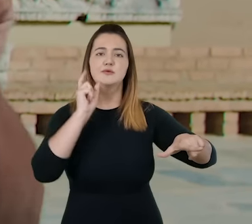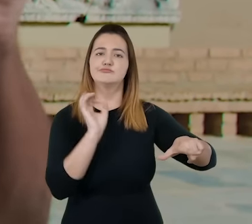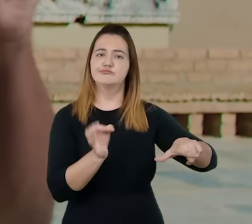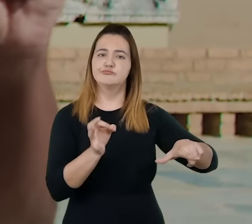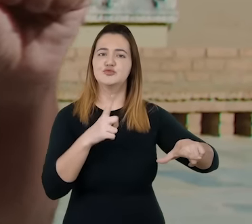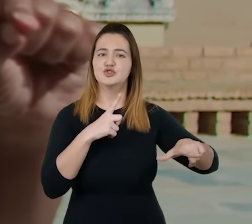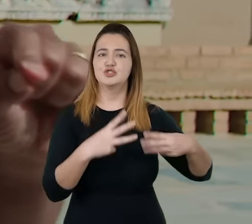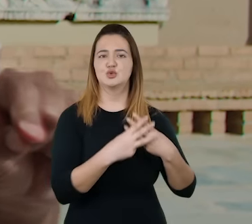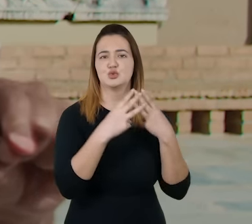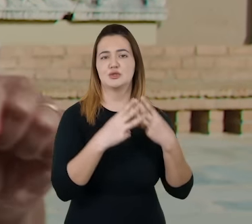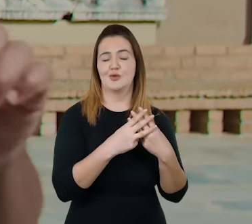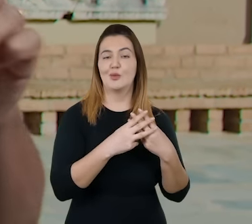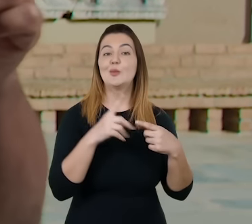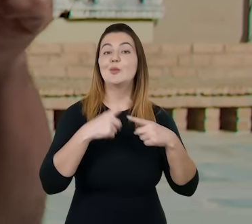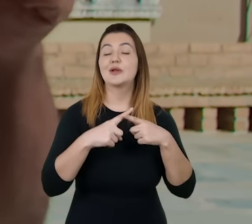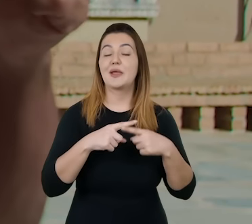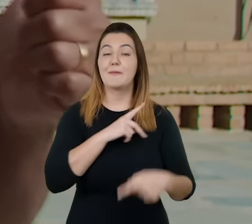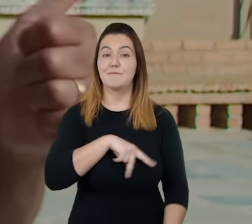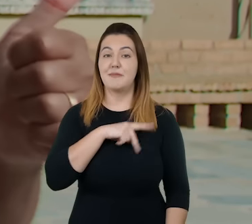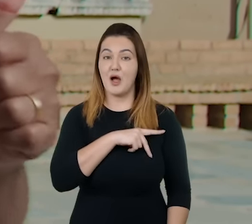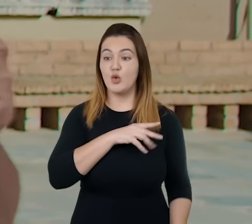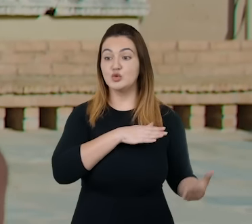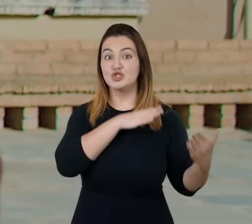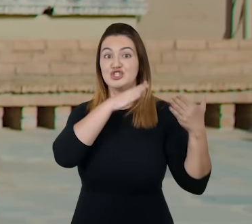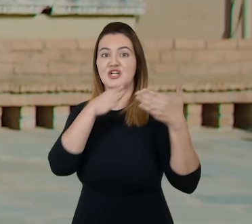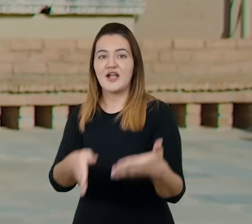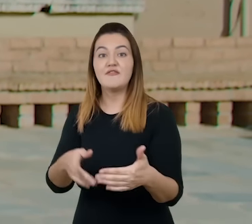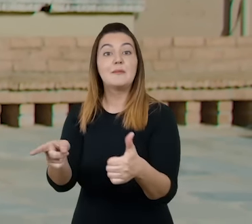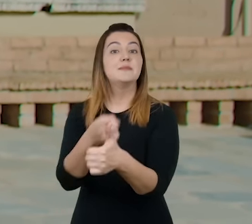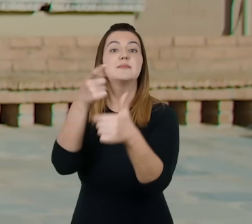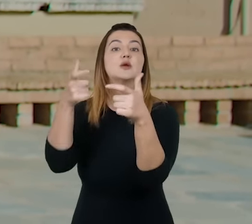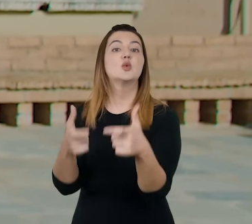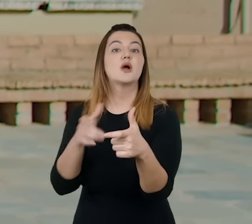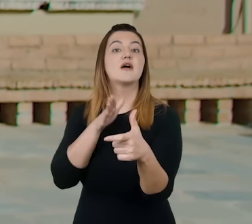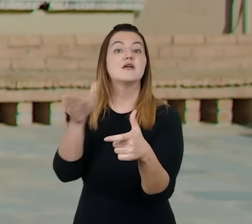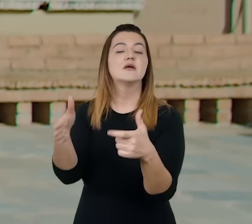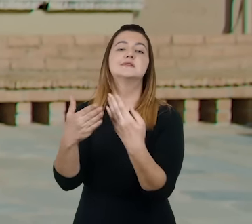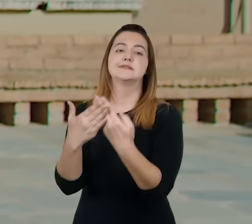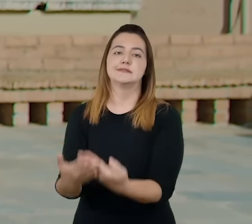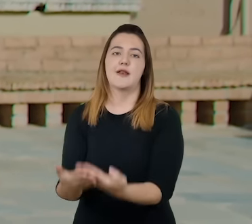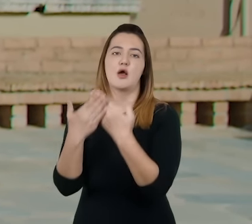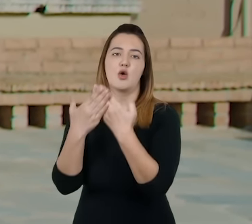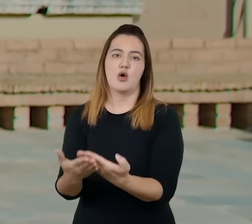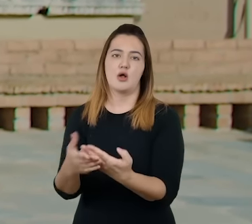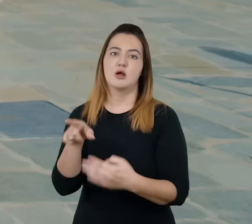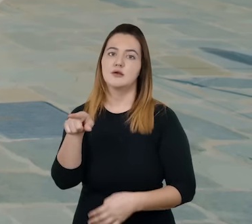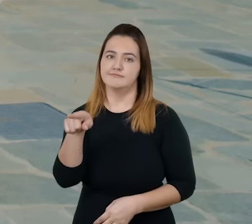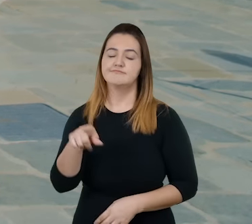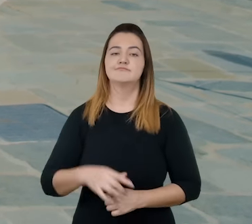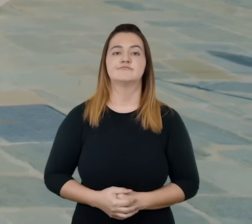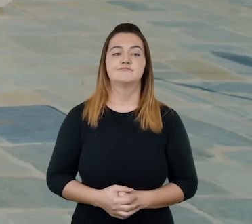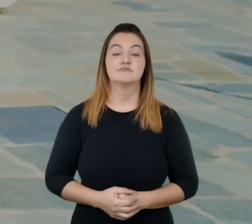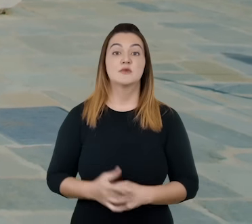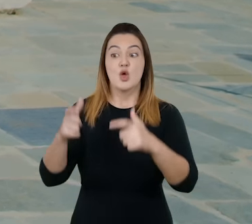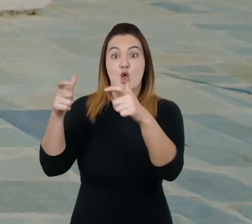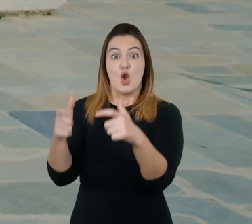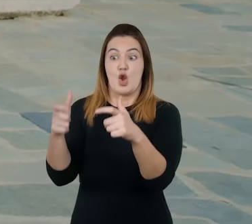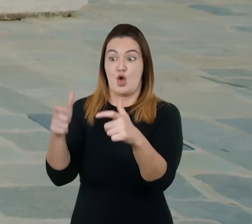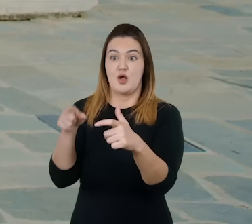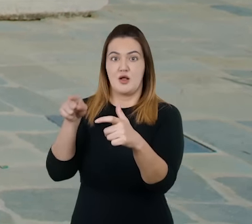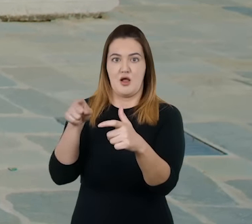pregando na sinagoga, tanto para judeus quanto para gregos que frequentavam a sinagoga local. Embora o